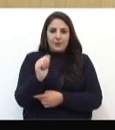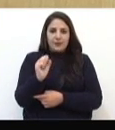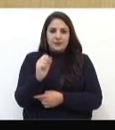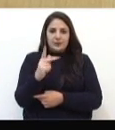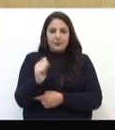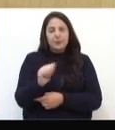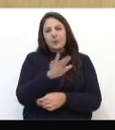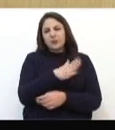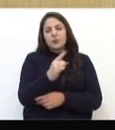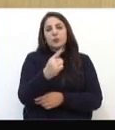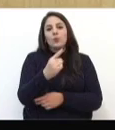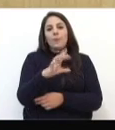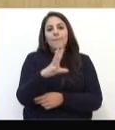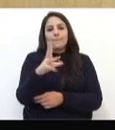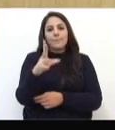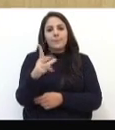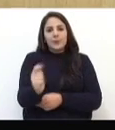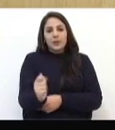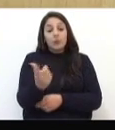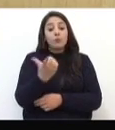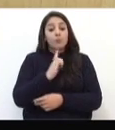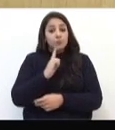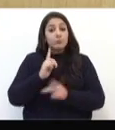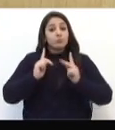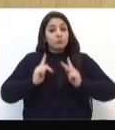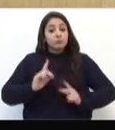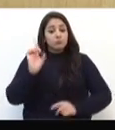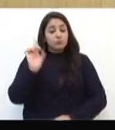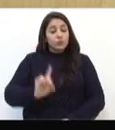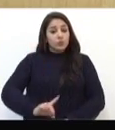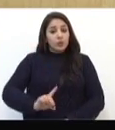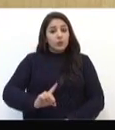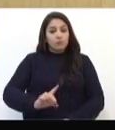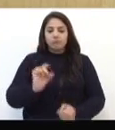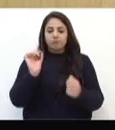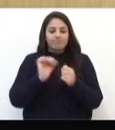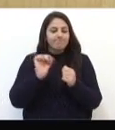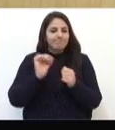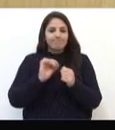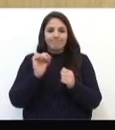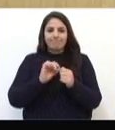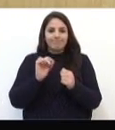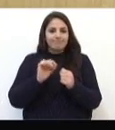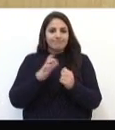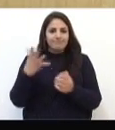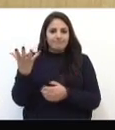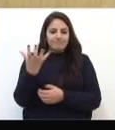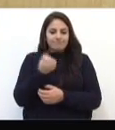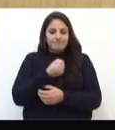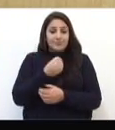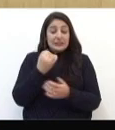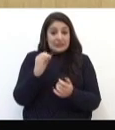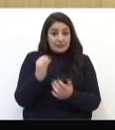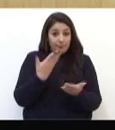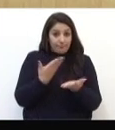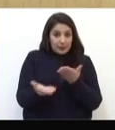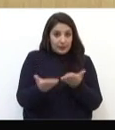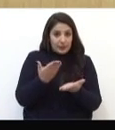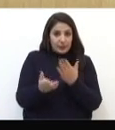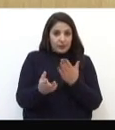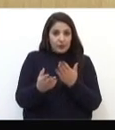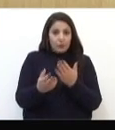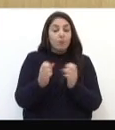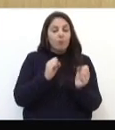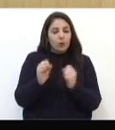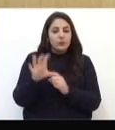de 1.200.000 brasileiros têm direito ao benefício e não fizeram o saque. Quem perdeu o prazo